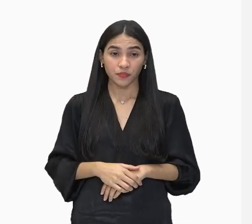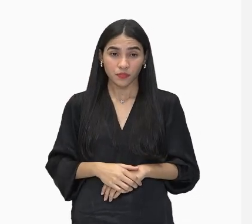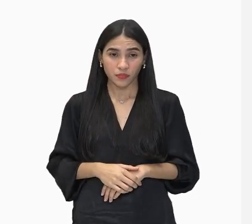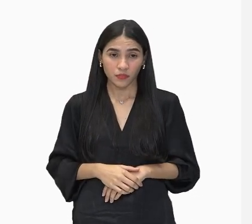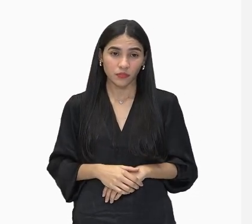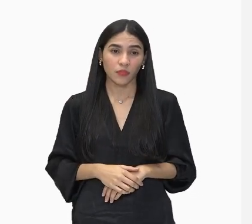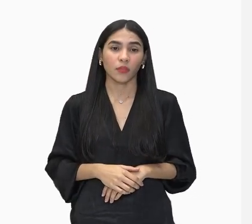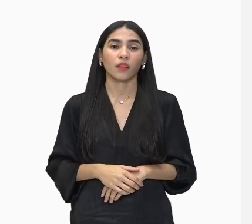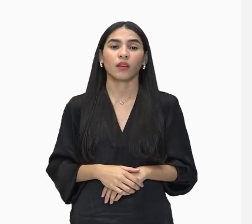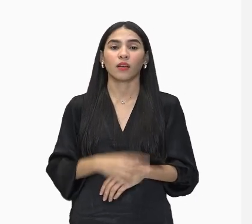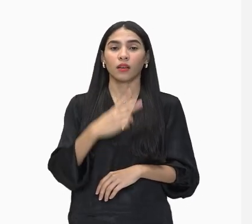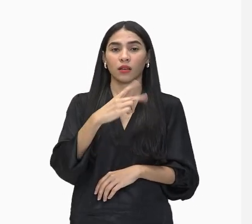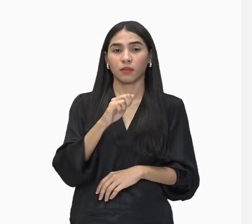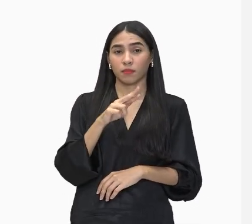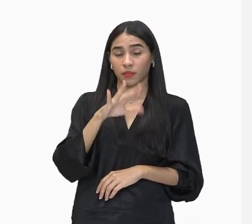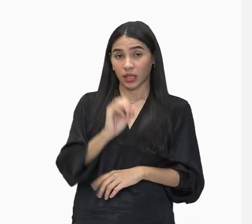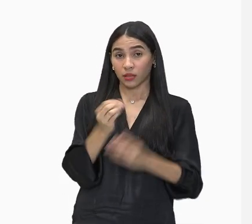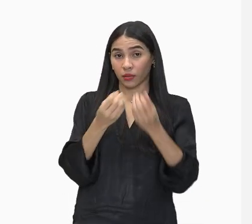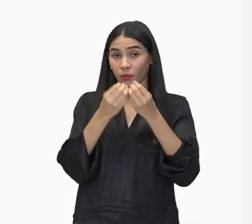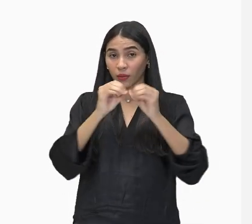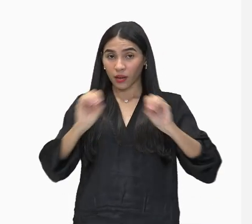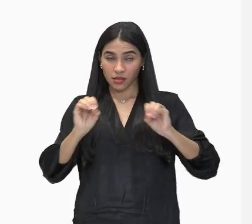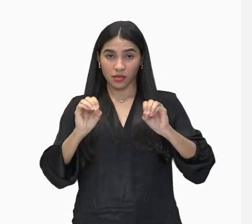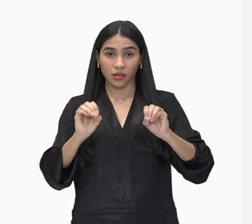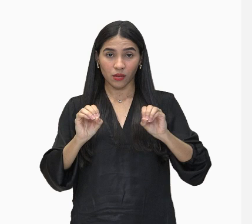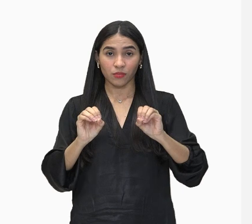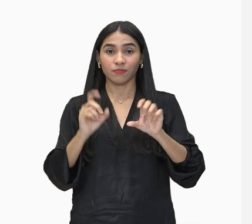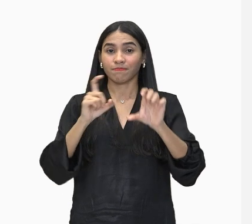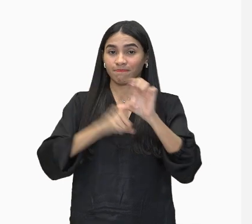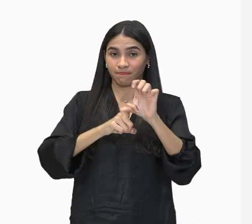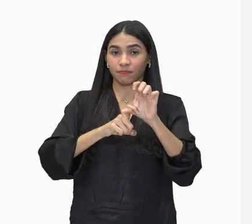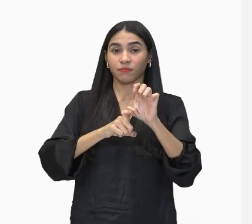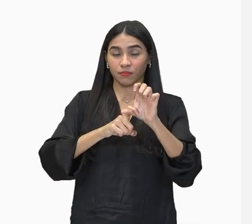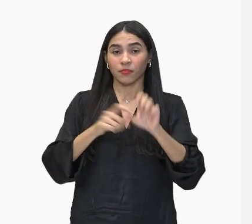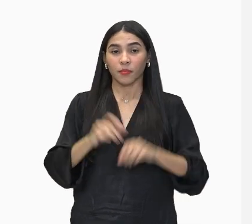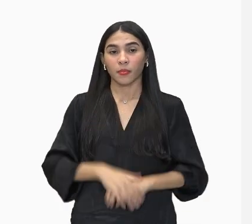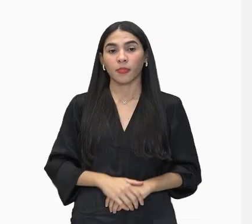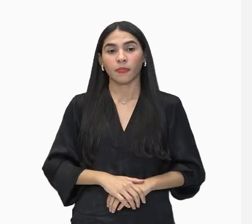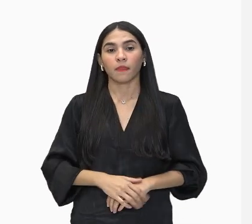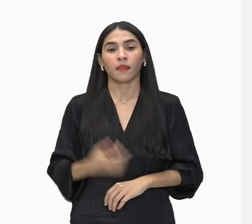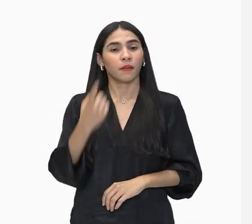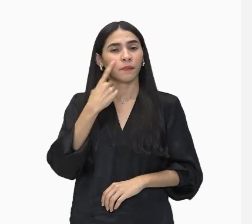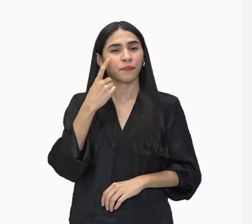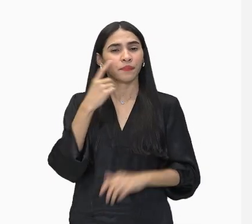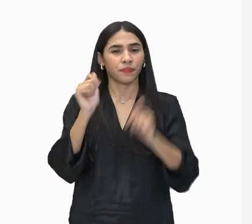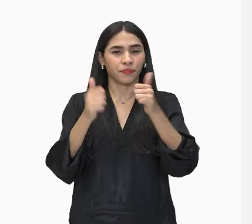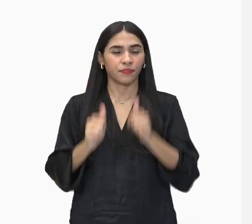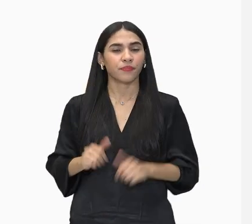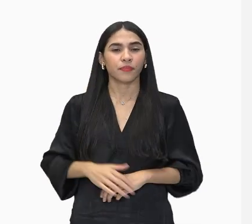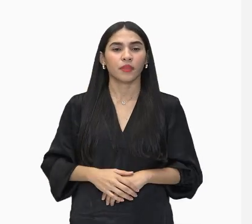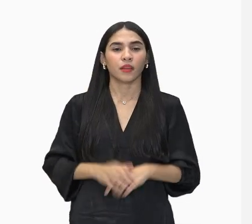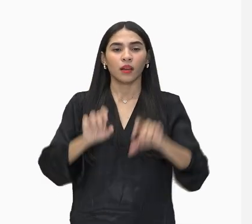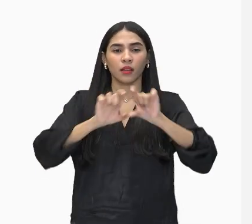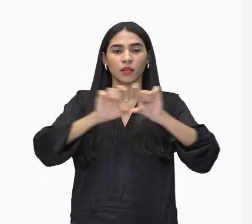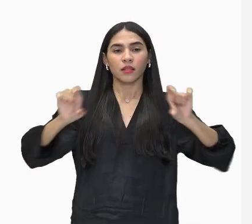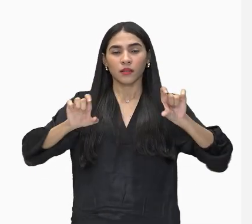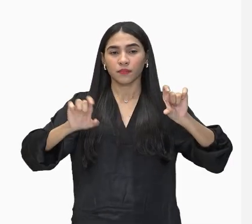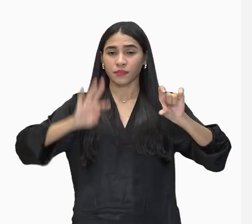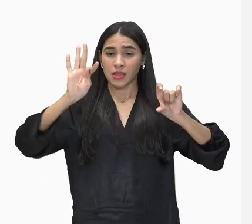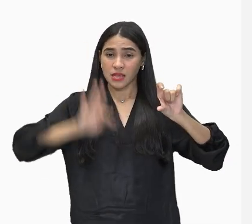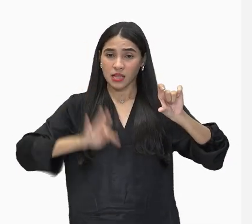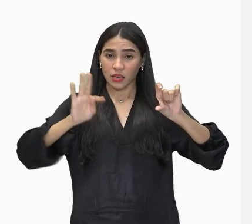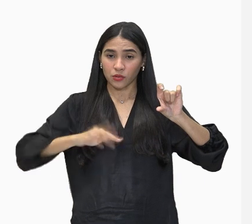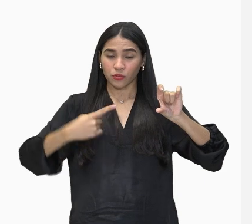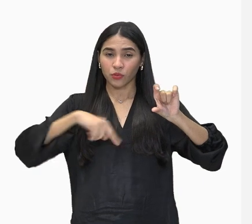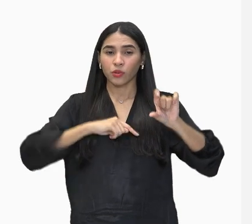nesse tipo de período, as orações serão dependentes. Vamos observar e analisar? Então, retirei um trecho do nosso texto para que a